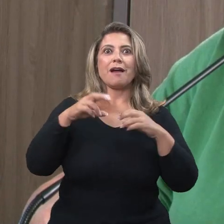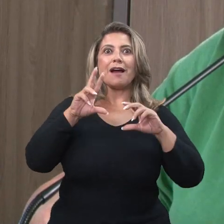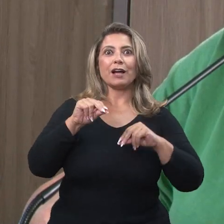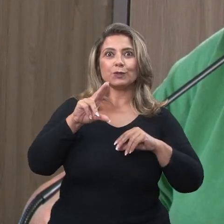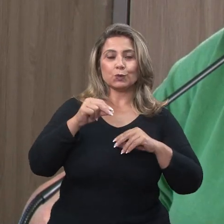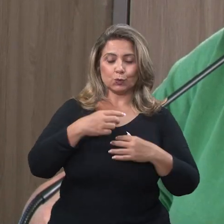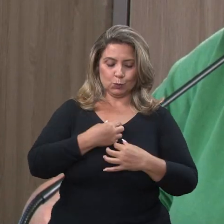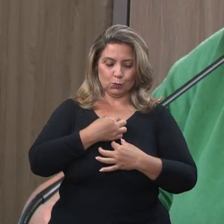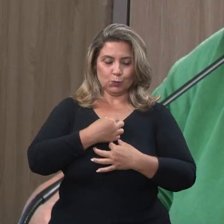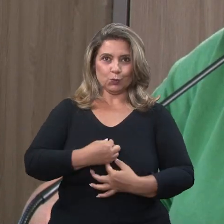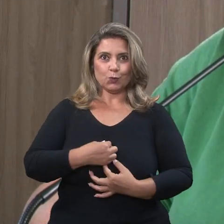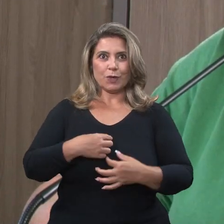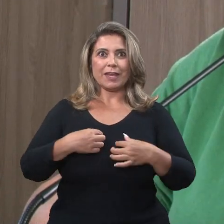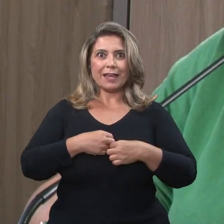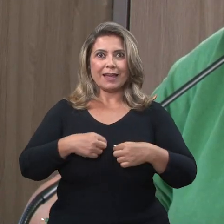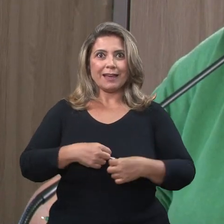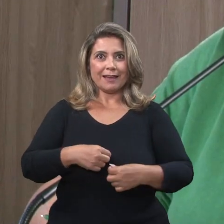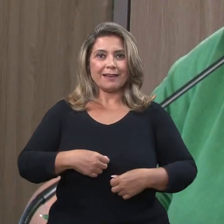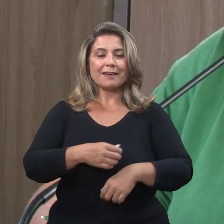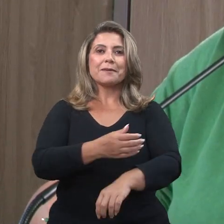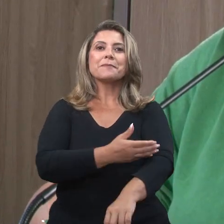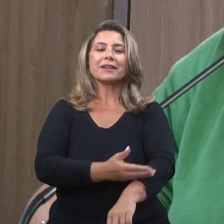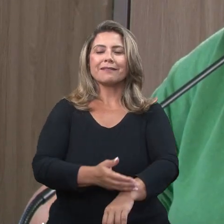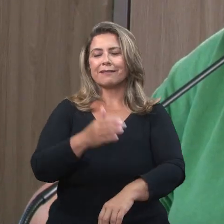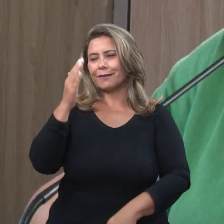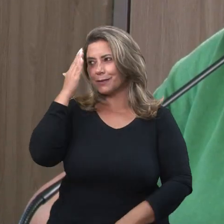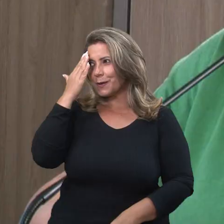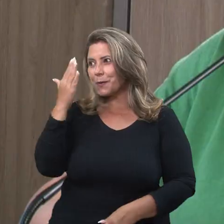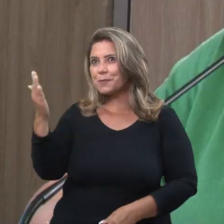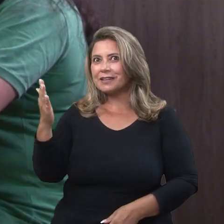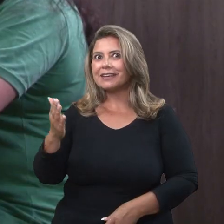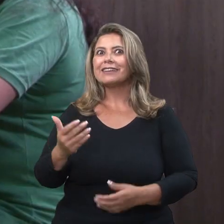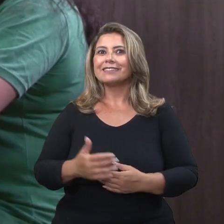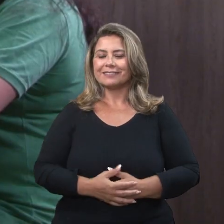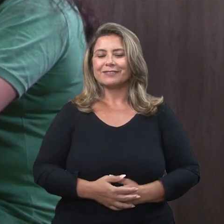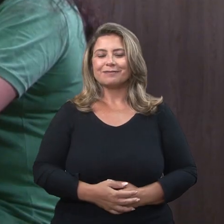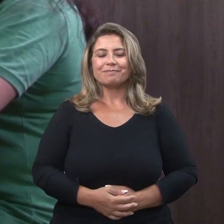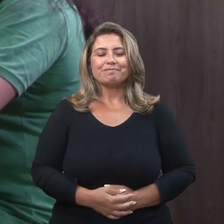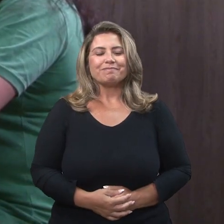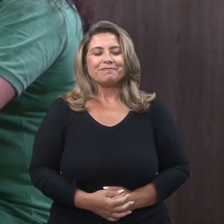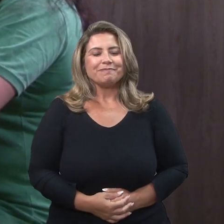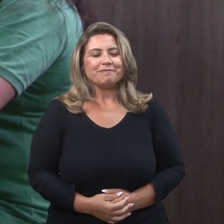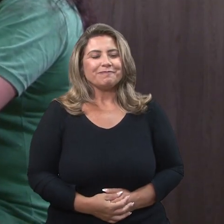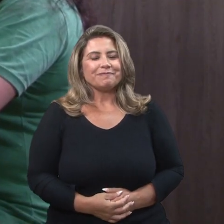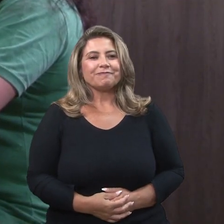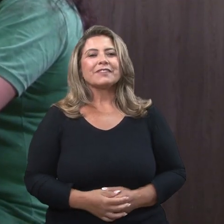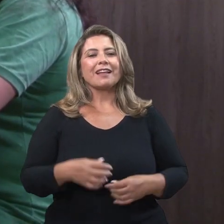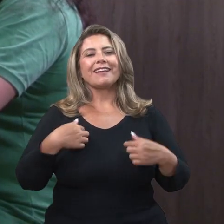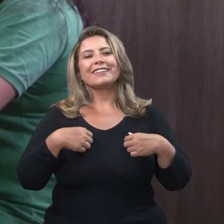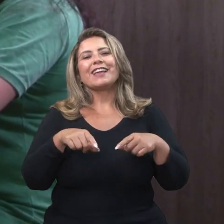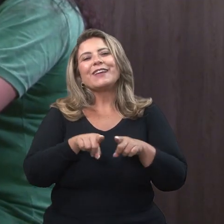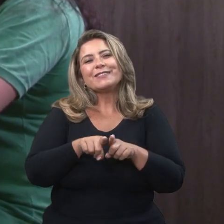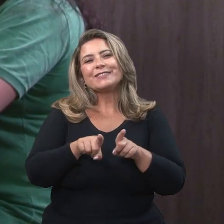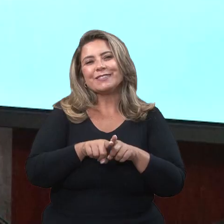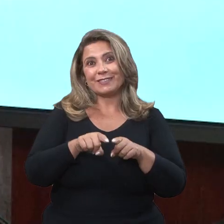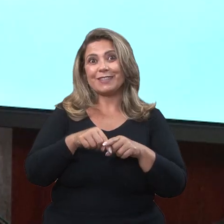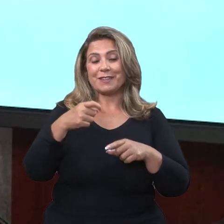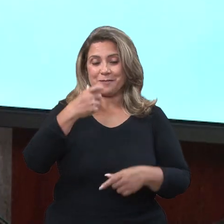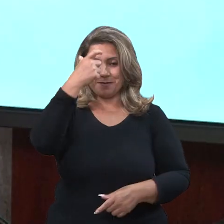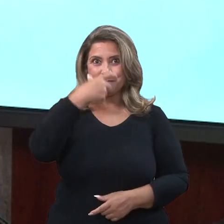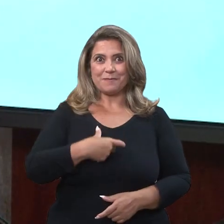branca. Então, muito obrigado, Haline, muito obrigado, Paula. Eu vou fazer também a minha audiodescrição. Eu